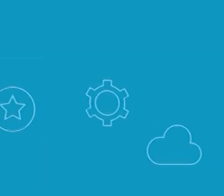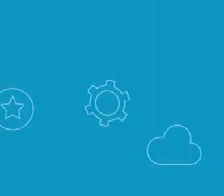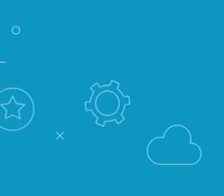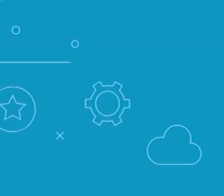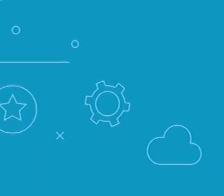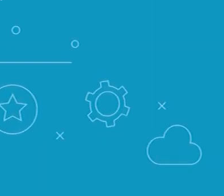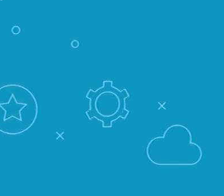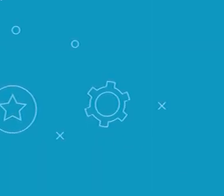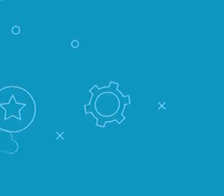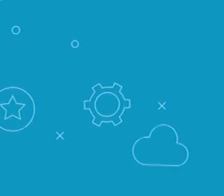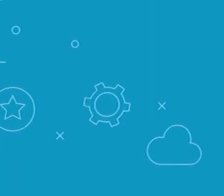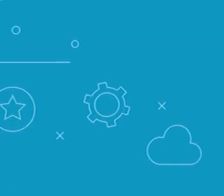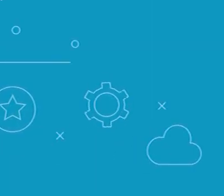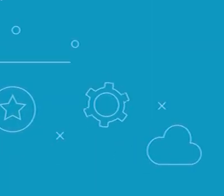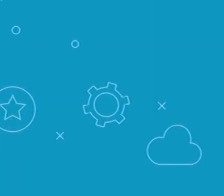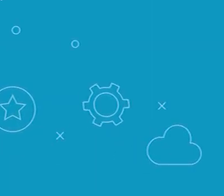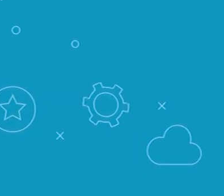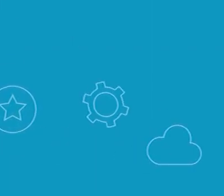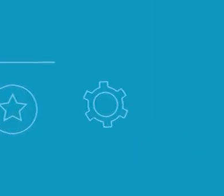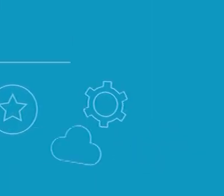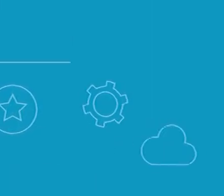faça todas as atividades, esqueceu alguma coisa, volta na aula que está gravada no YouTube, assiste a aula, resolve